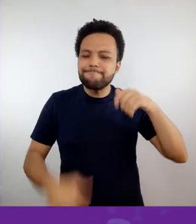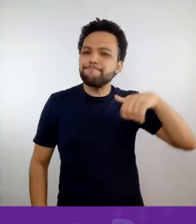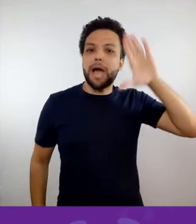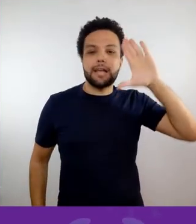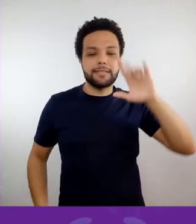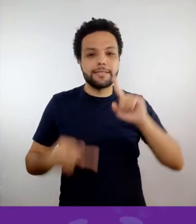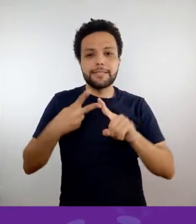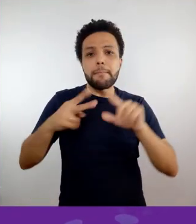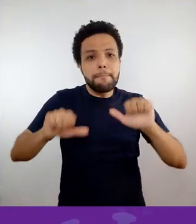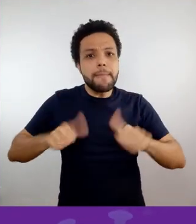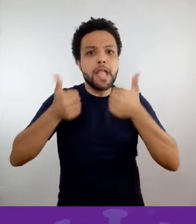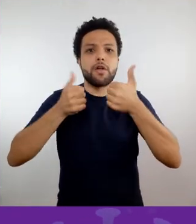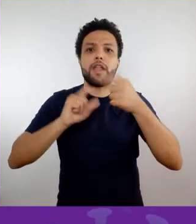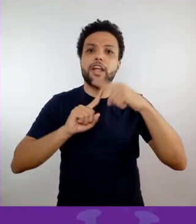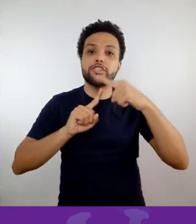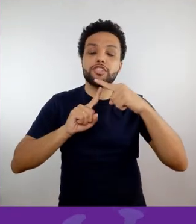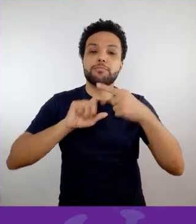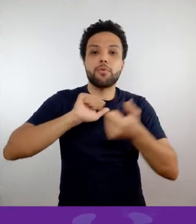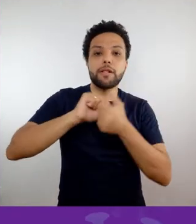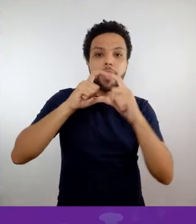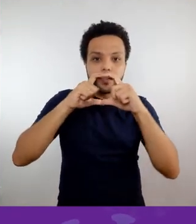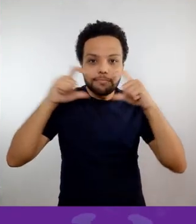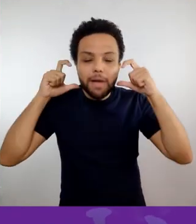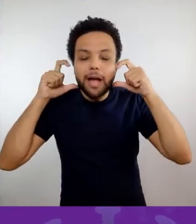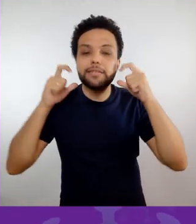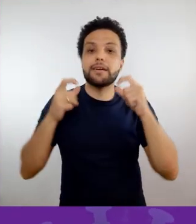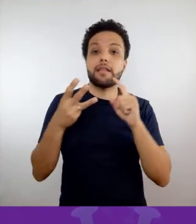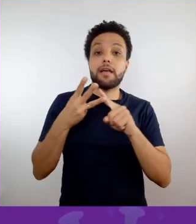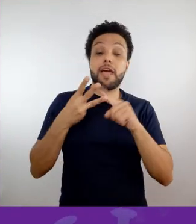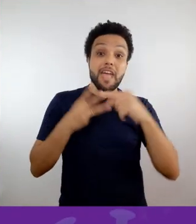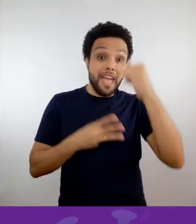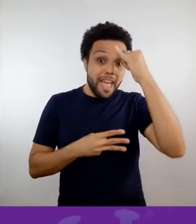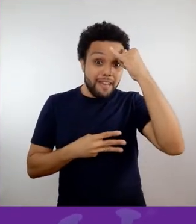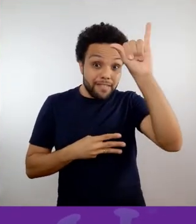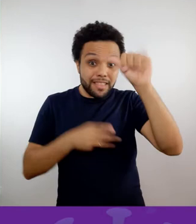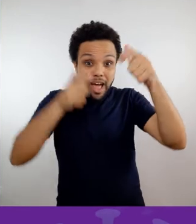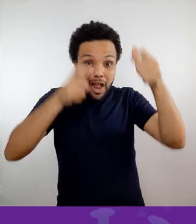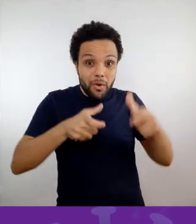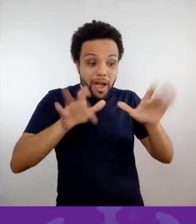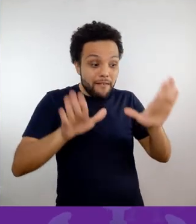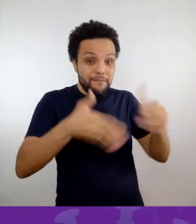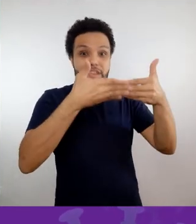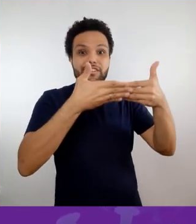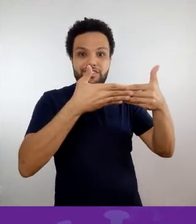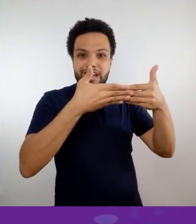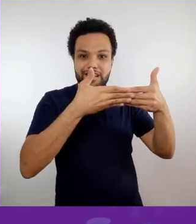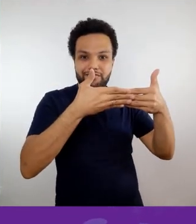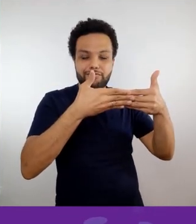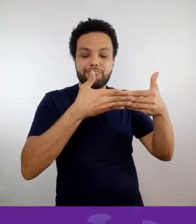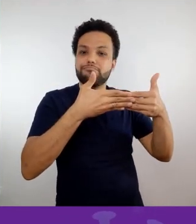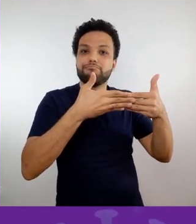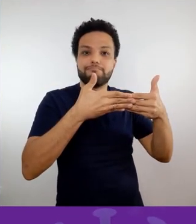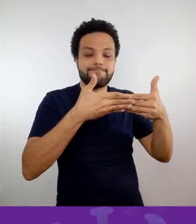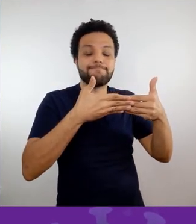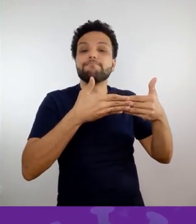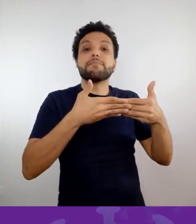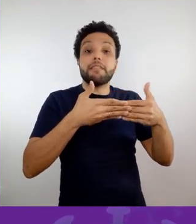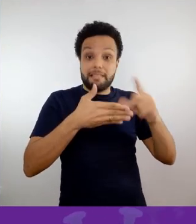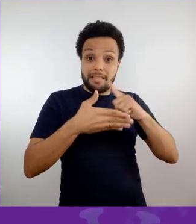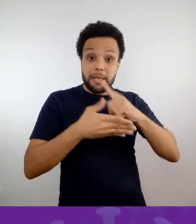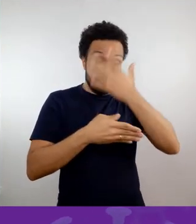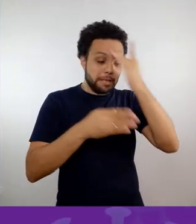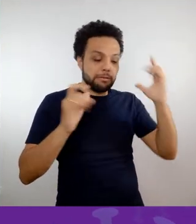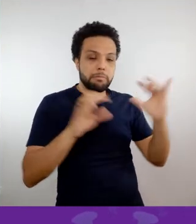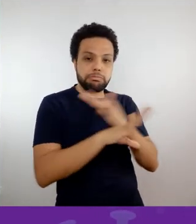máscaras aumentar o distanciamento social entre as pessoas definitivamente não frequentar lugares fechados